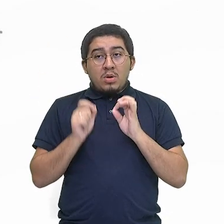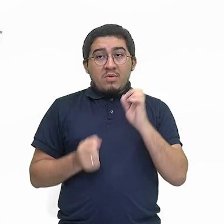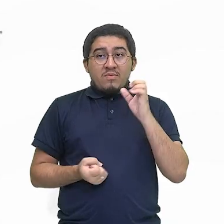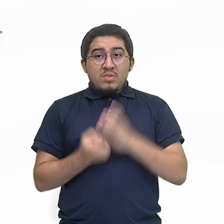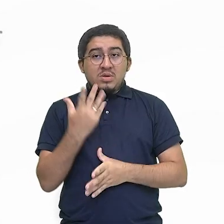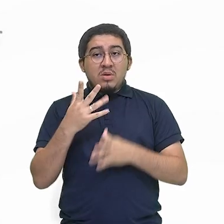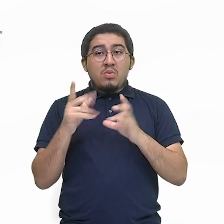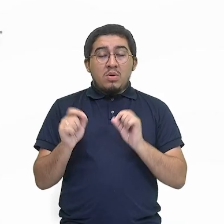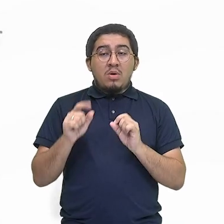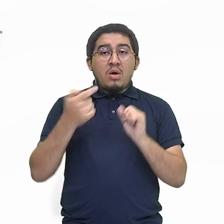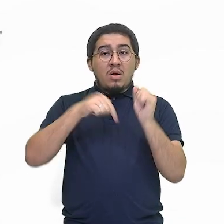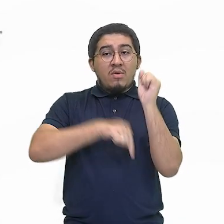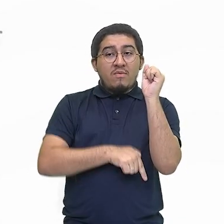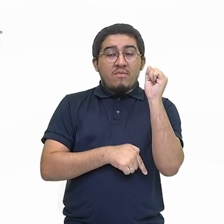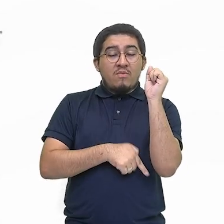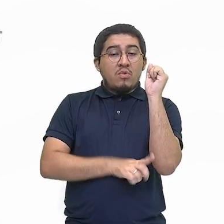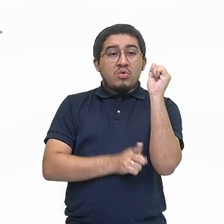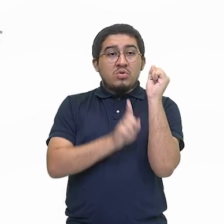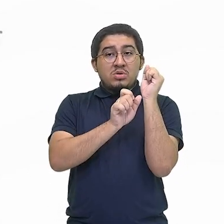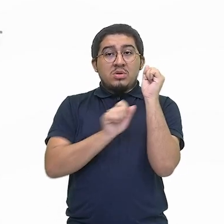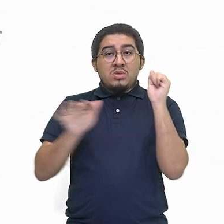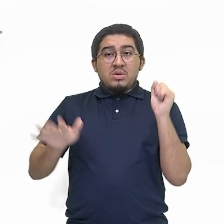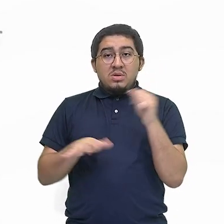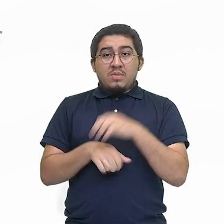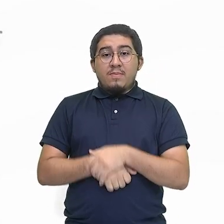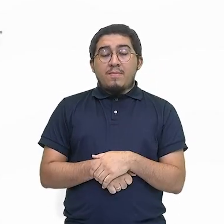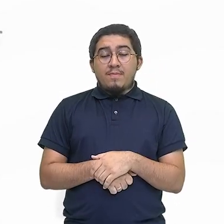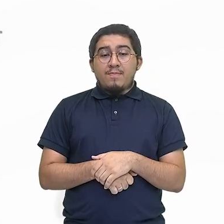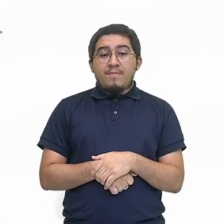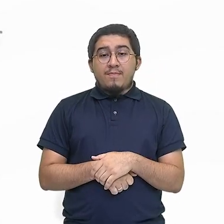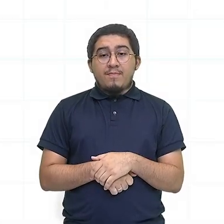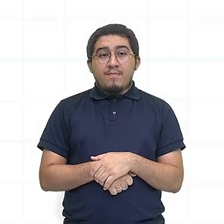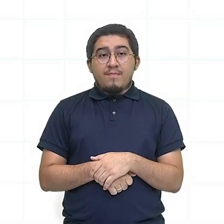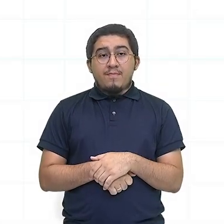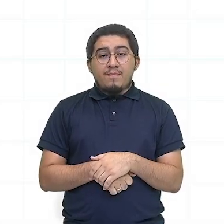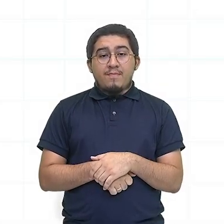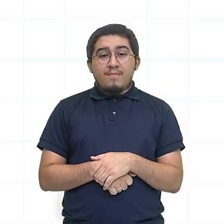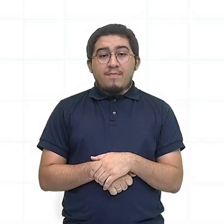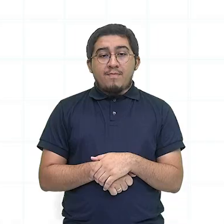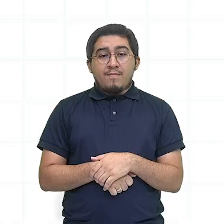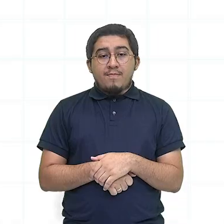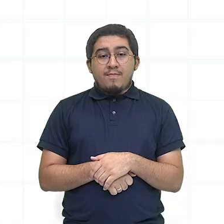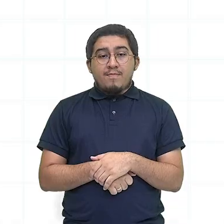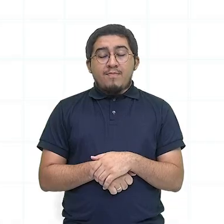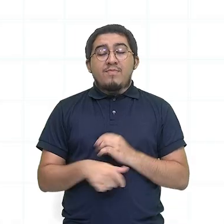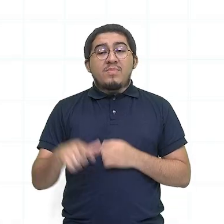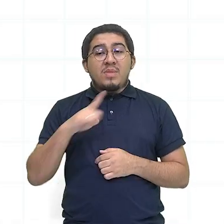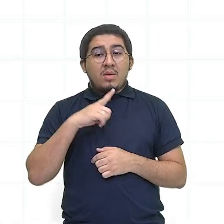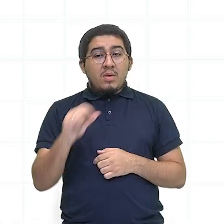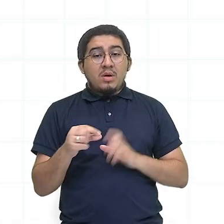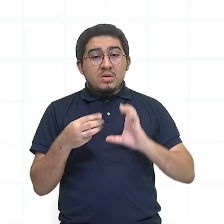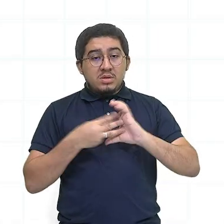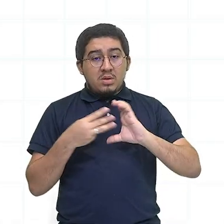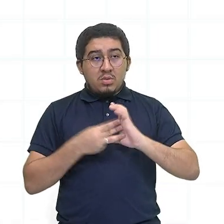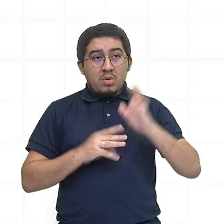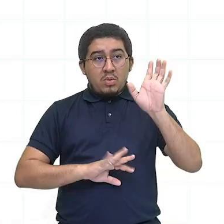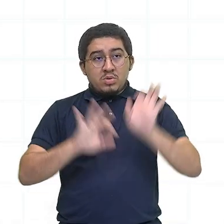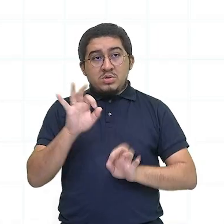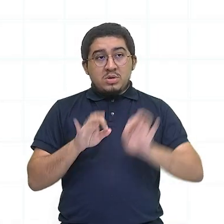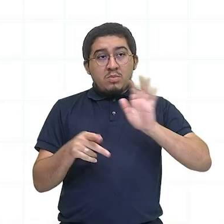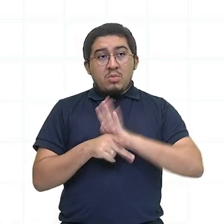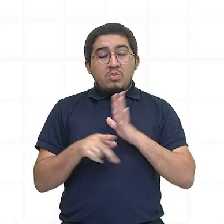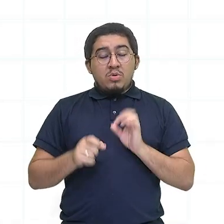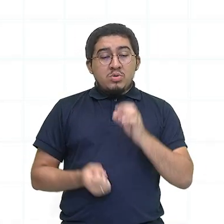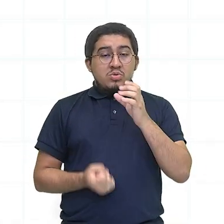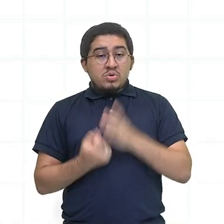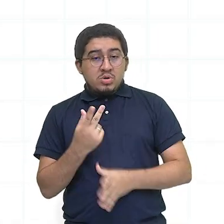realização da fotossíntese. Nós temos aqui, que vamos visualizar agora, que essas células, elas se organizam para formar o